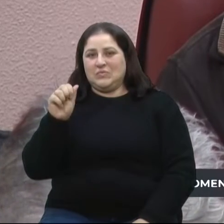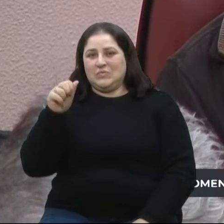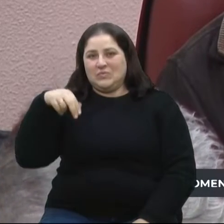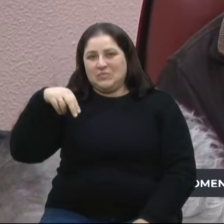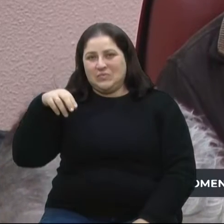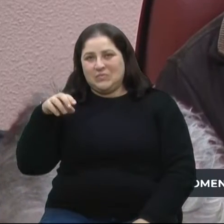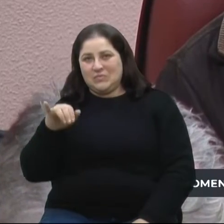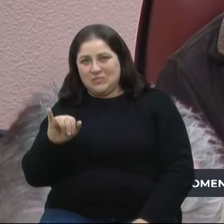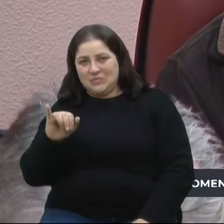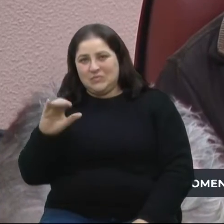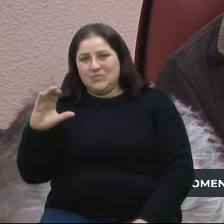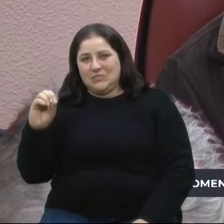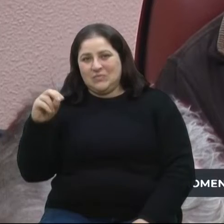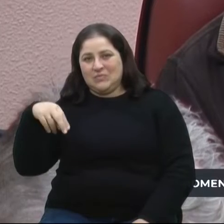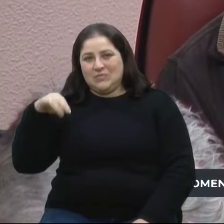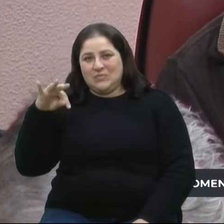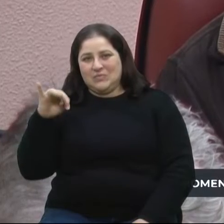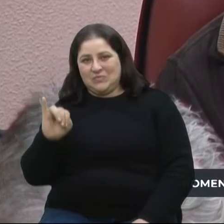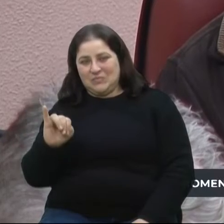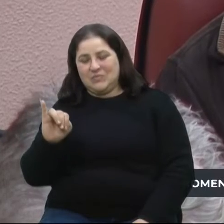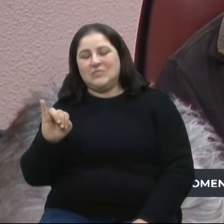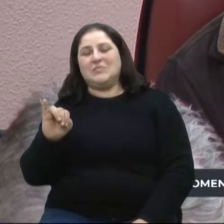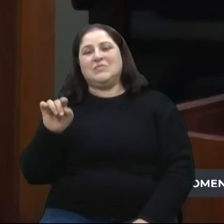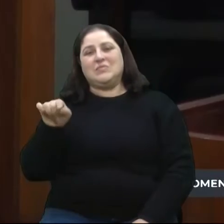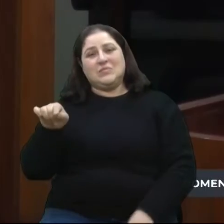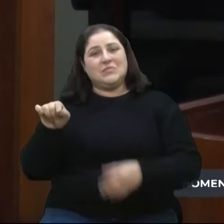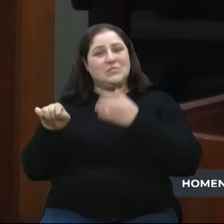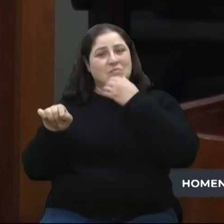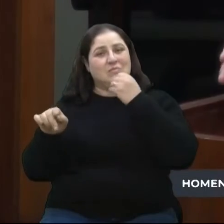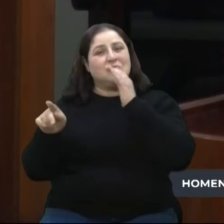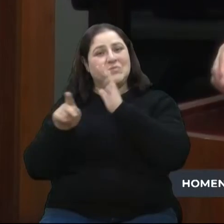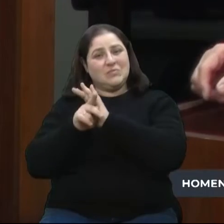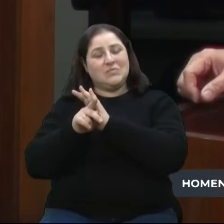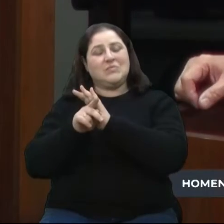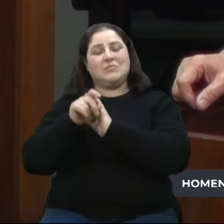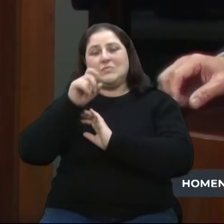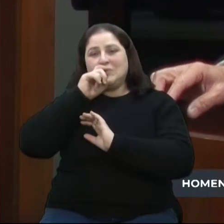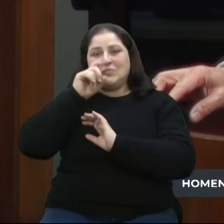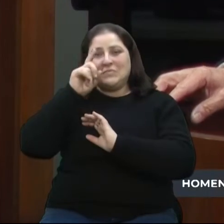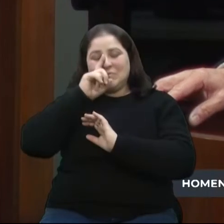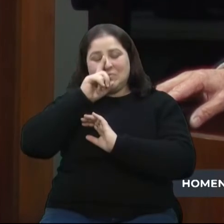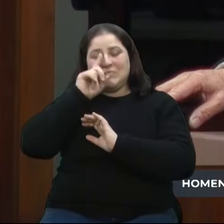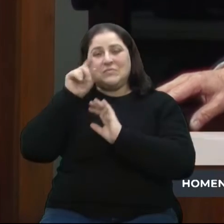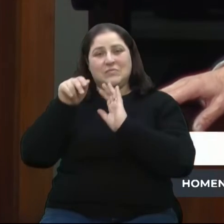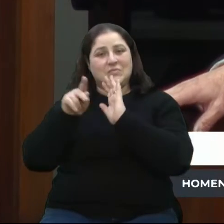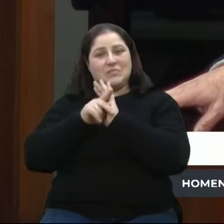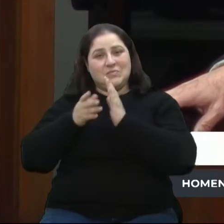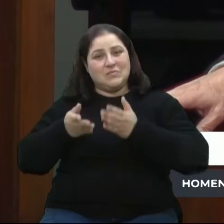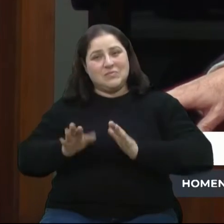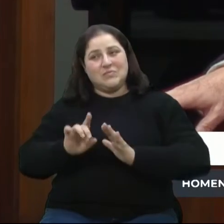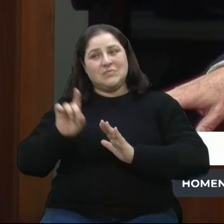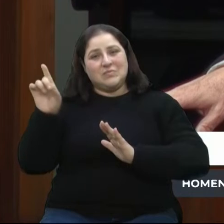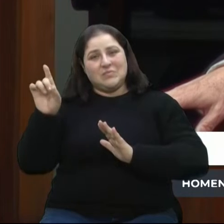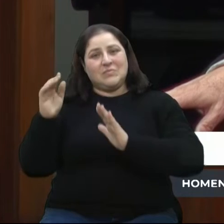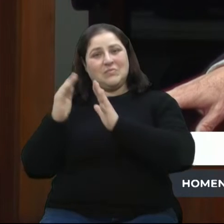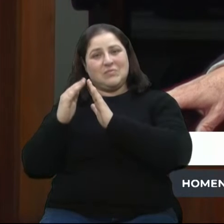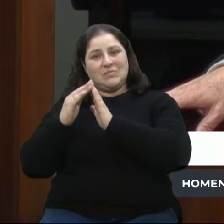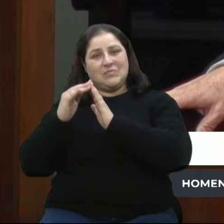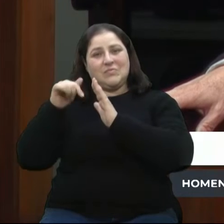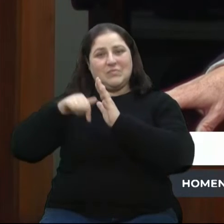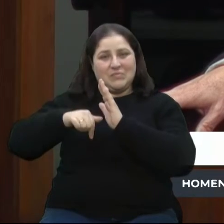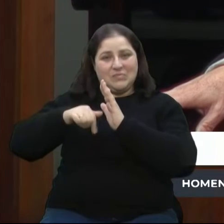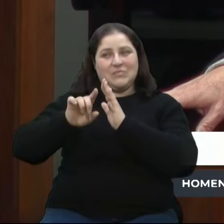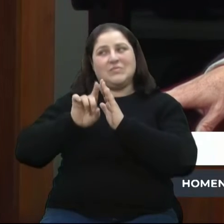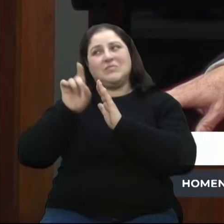Ele disse, sì, sono proprio italiano, descendente de meu pai e minha mamãe, is italiani, e a residência qua